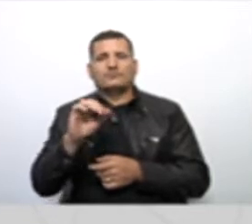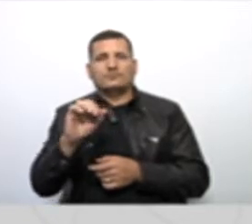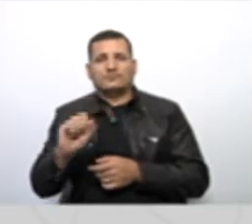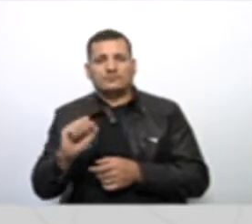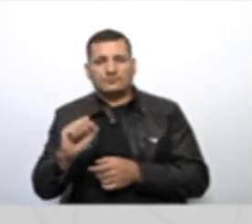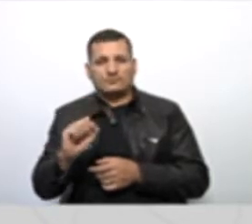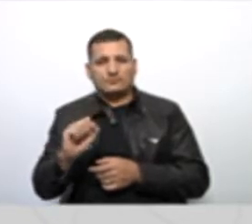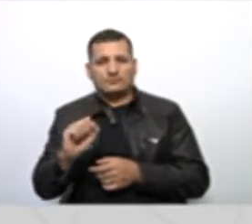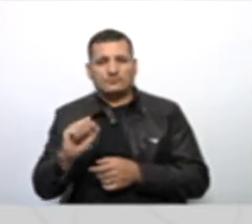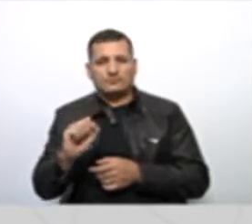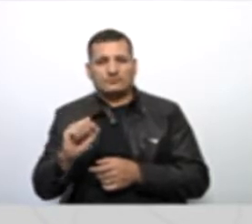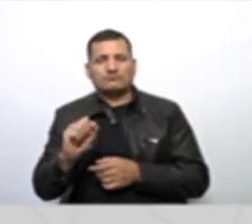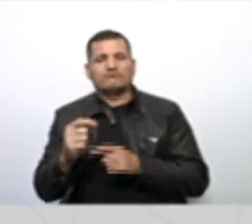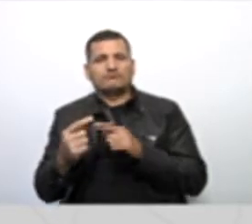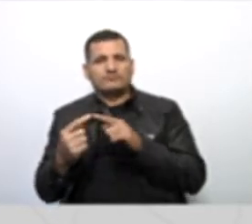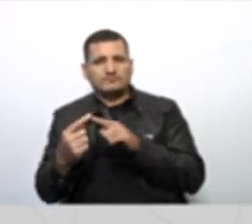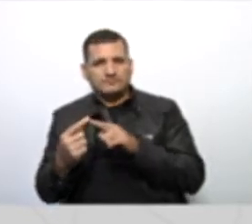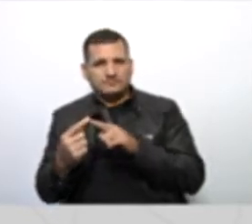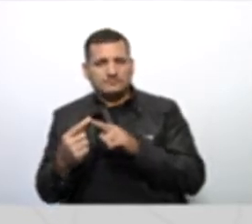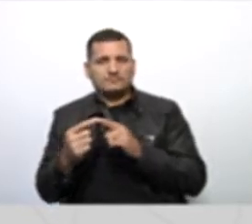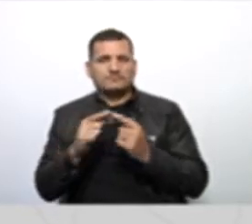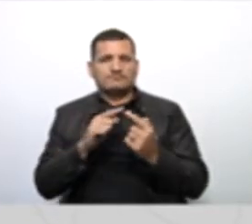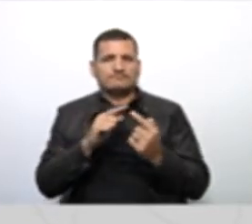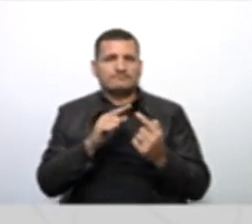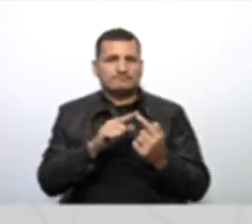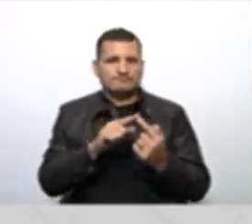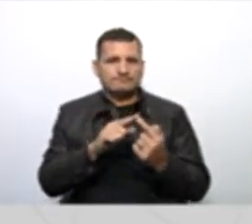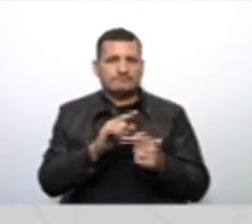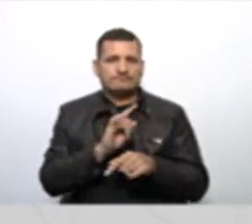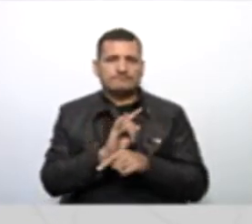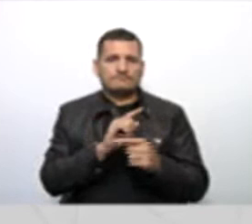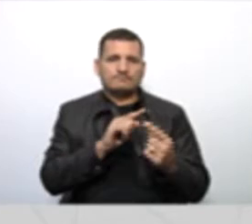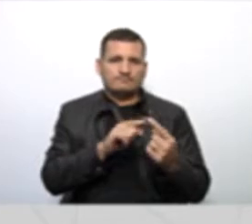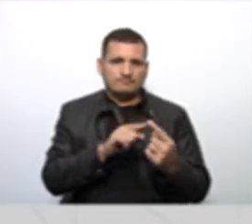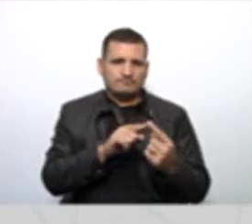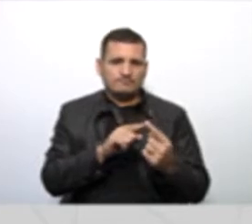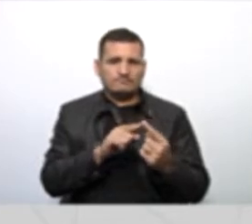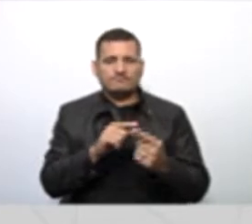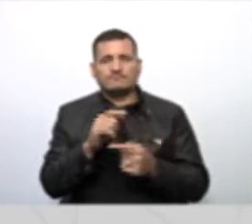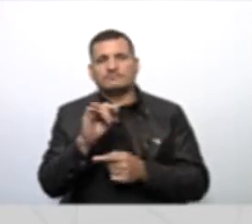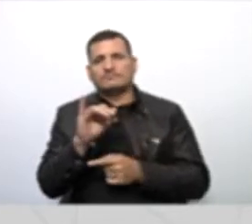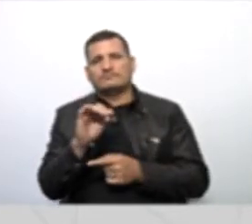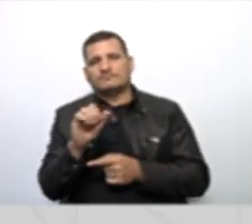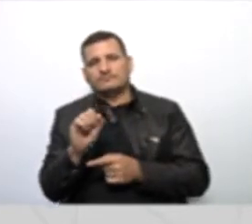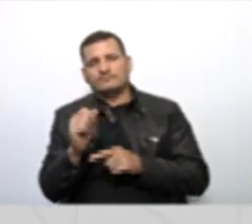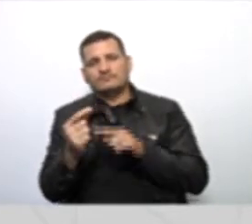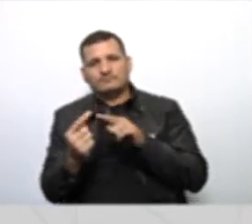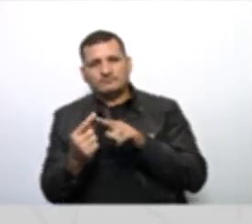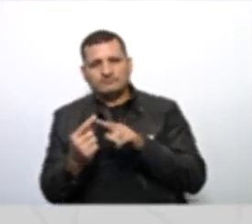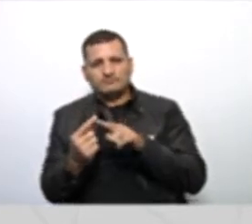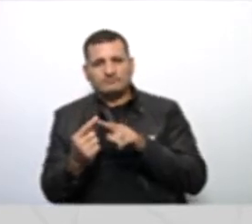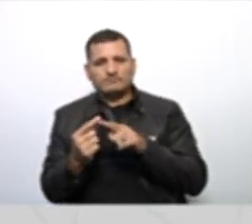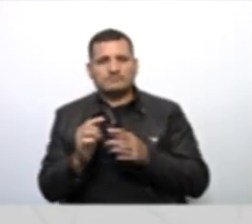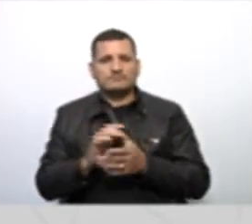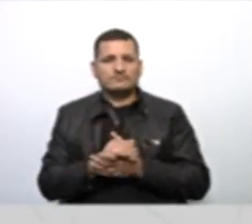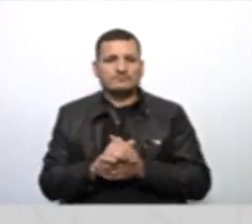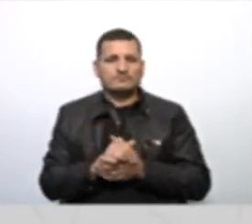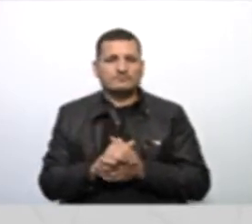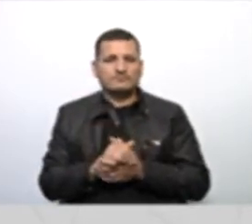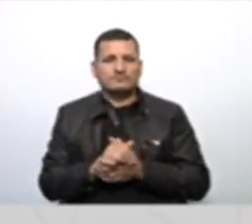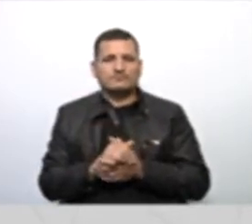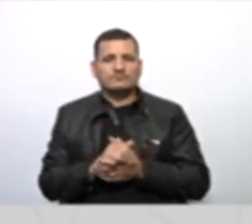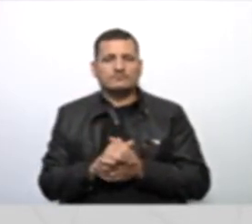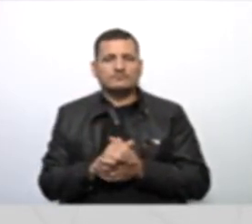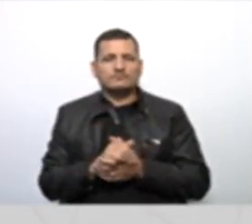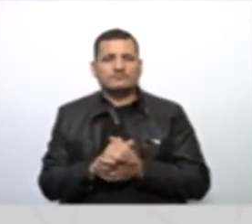aqui, e o Objective-C para o iOS. Entendeu? Claro que o Java pode ser configurado em outros sistemas operacionais, mas aqui o